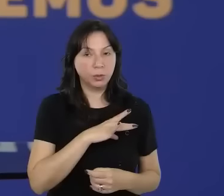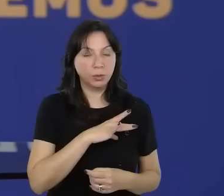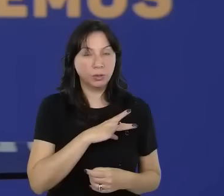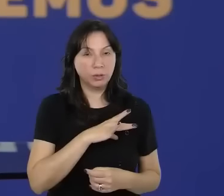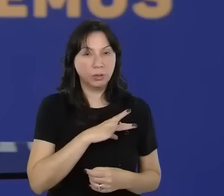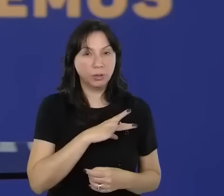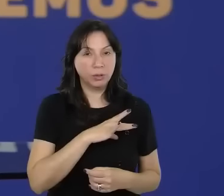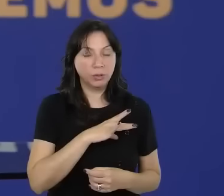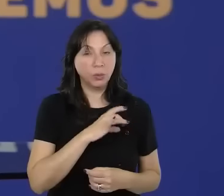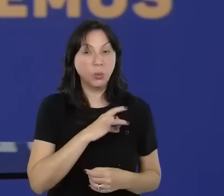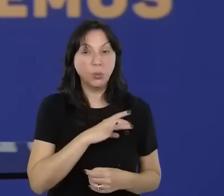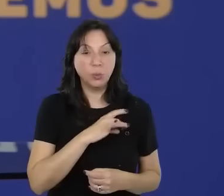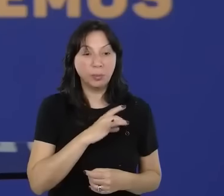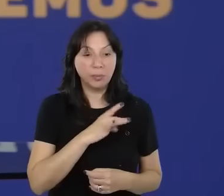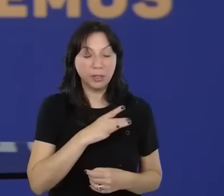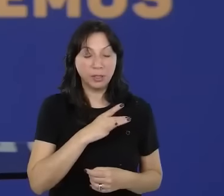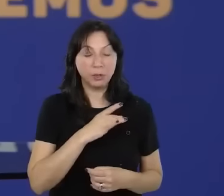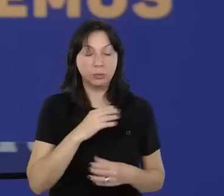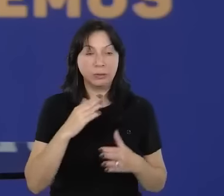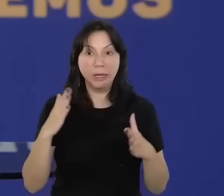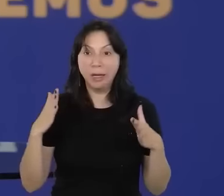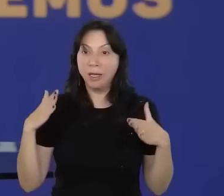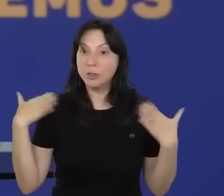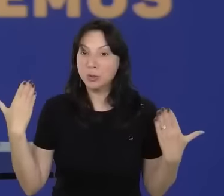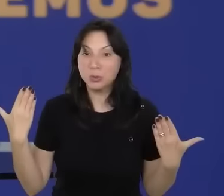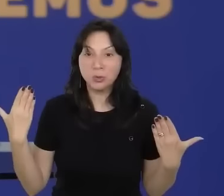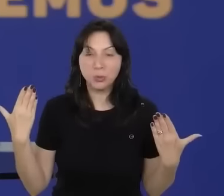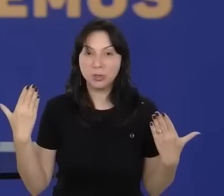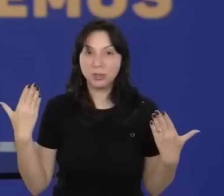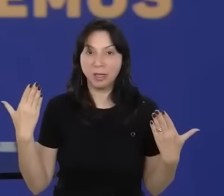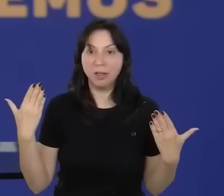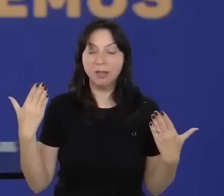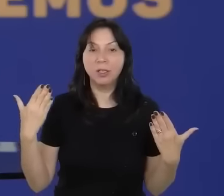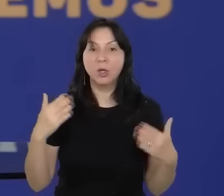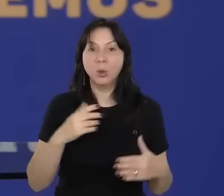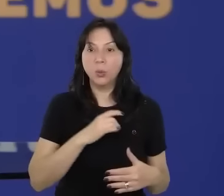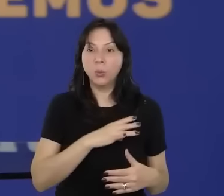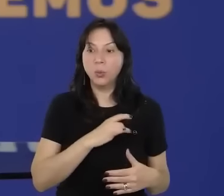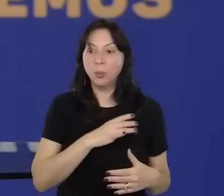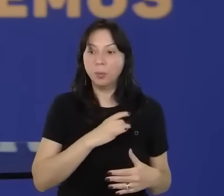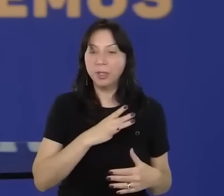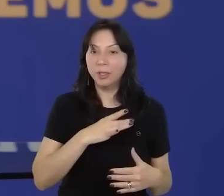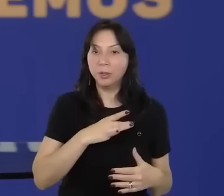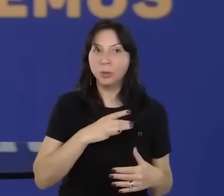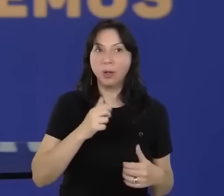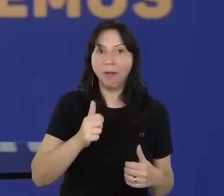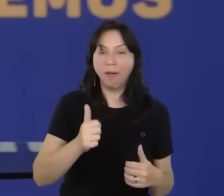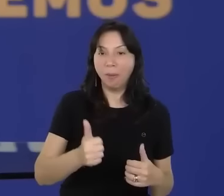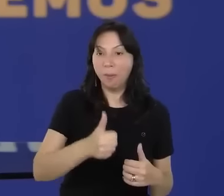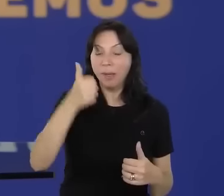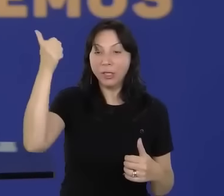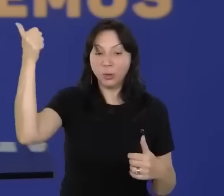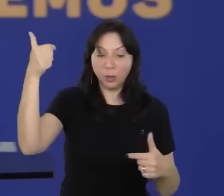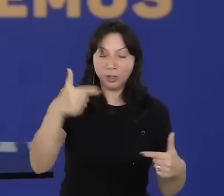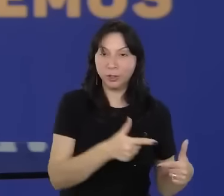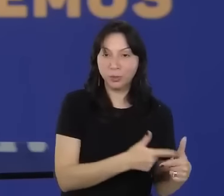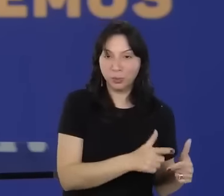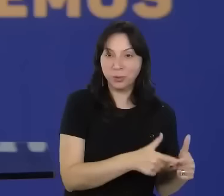que C por um momento pastor Arival os discípulos não estavam mais com